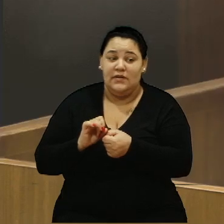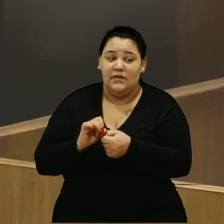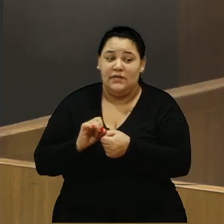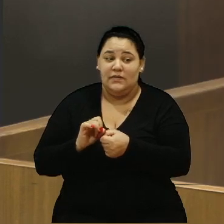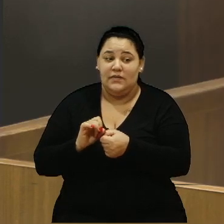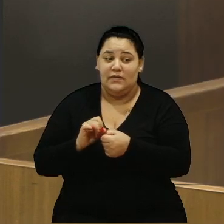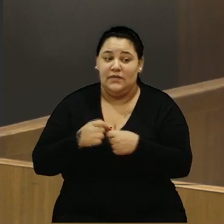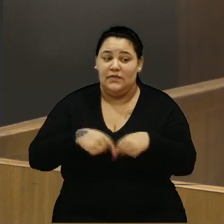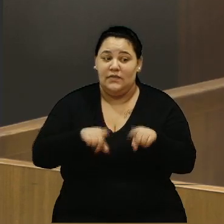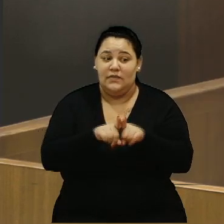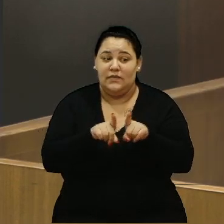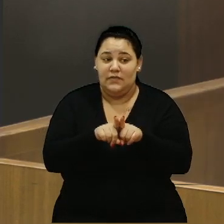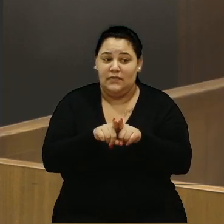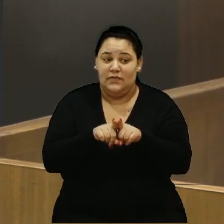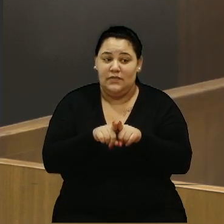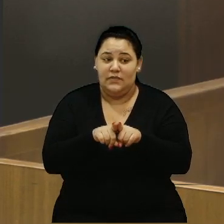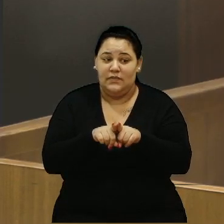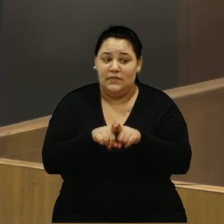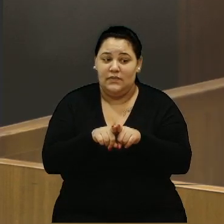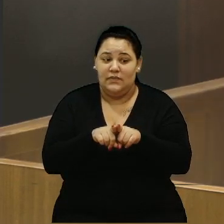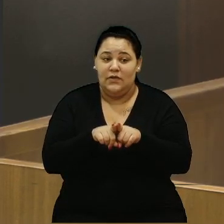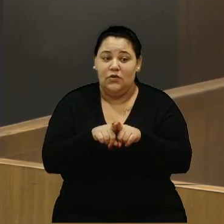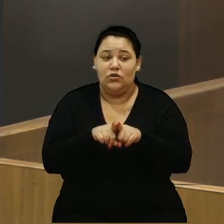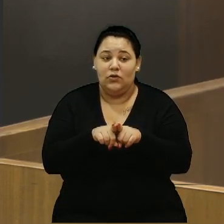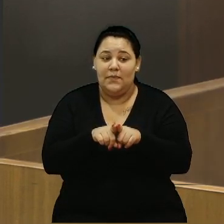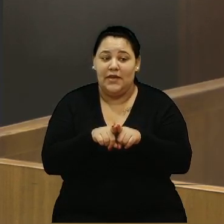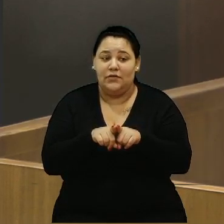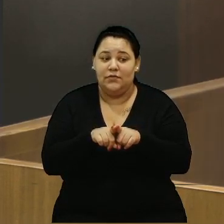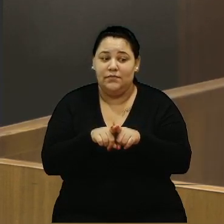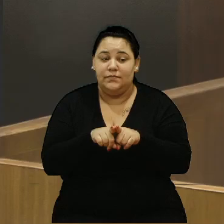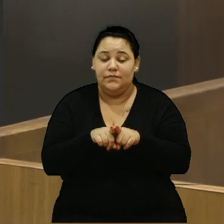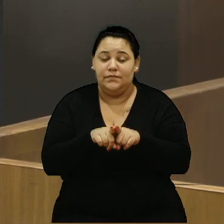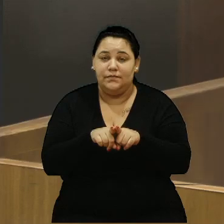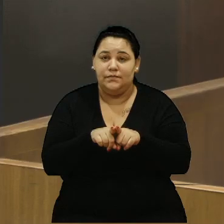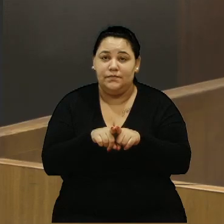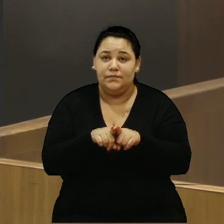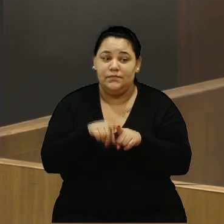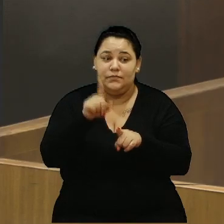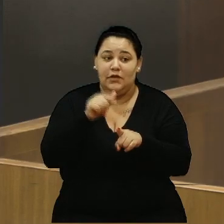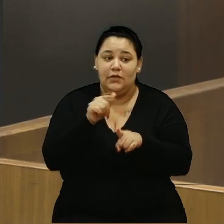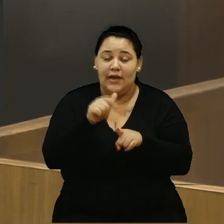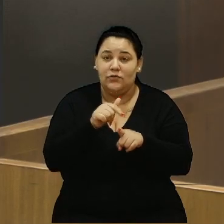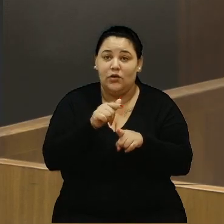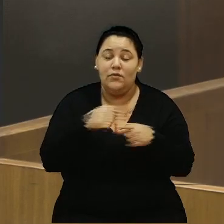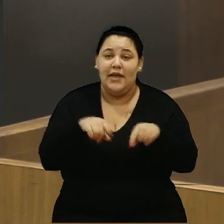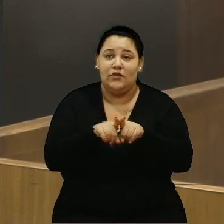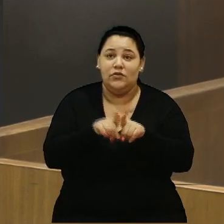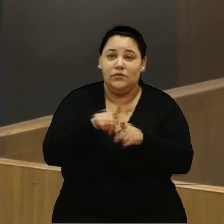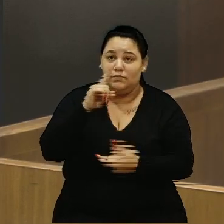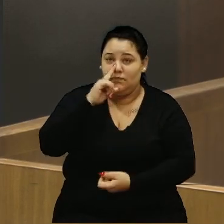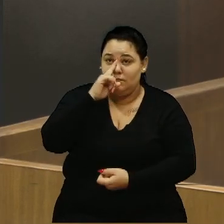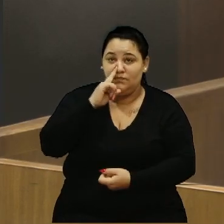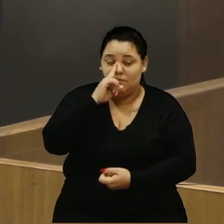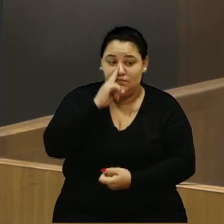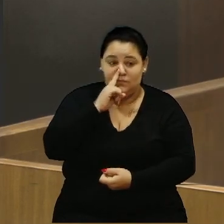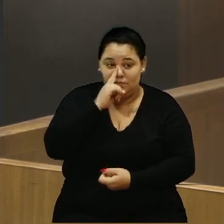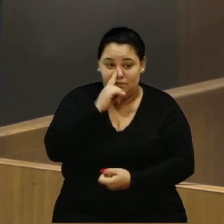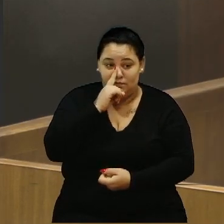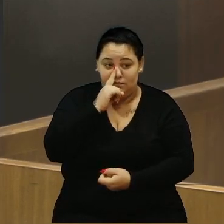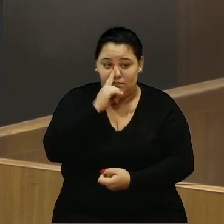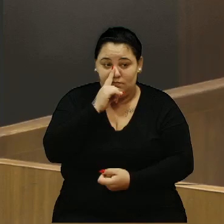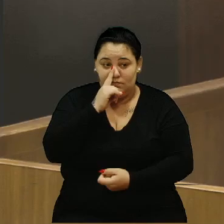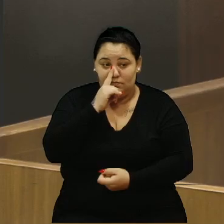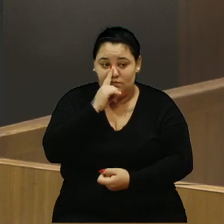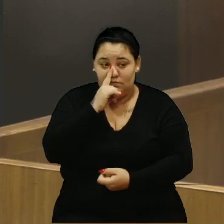sejam retiradas as árvores das beiras de estrada que oferecem risco de queda em caso